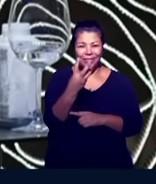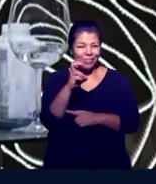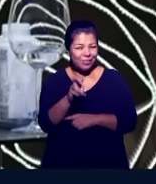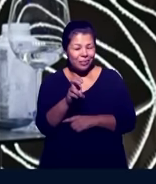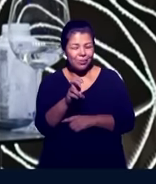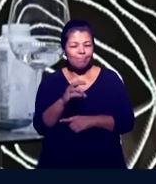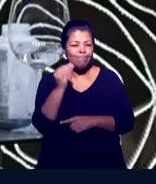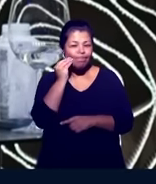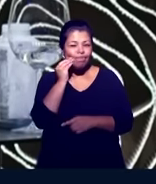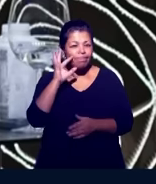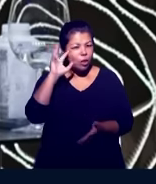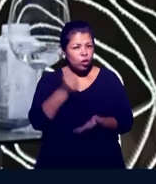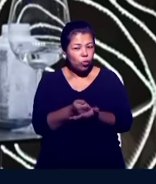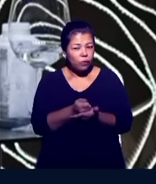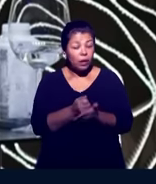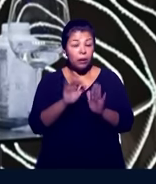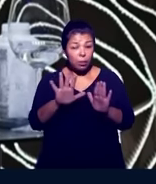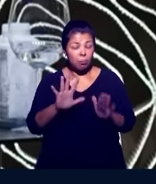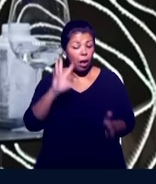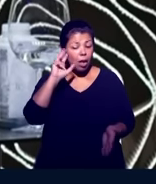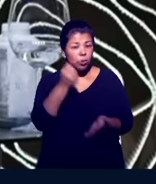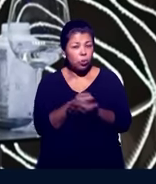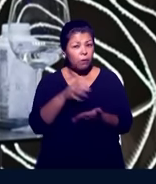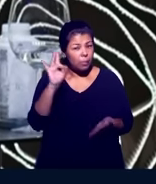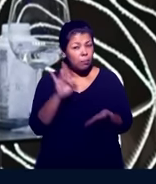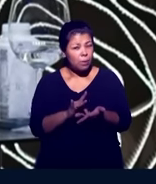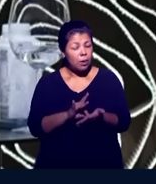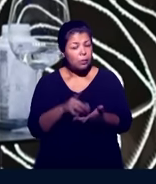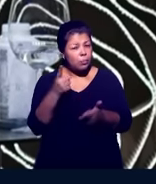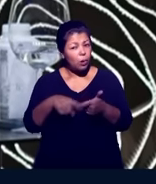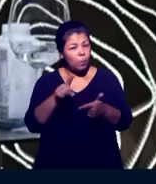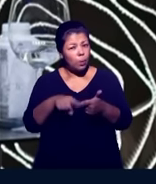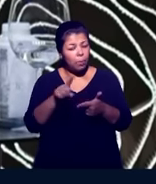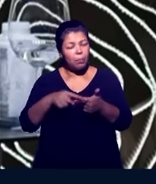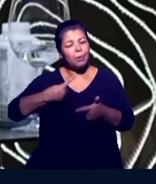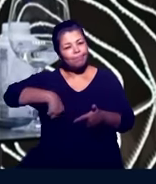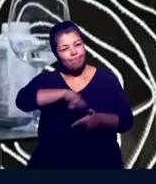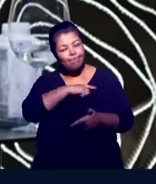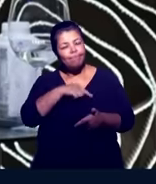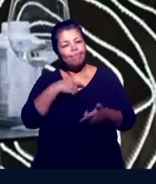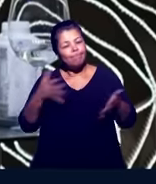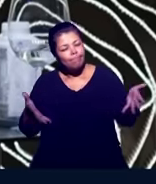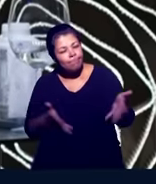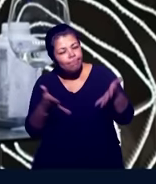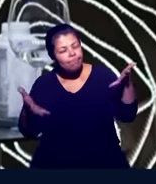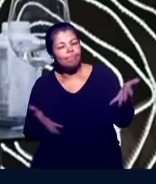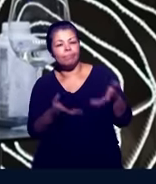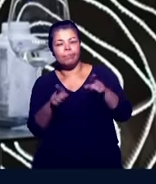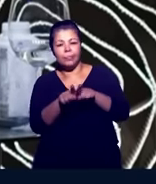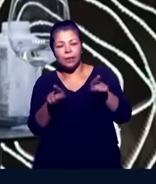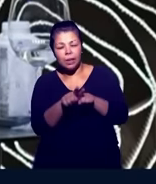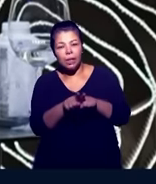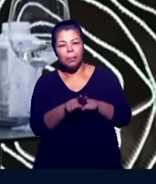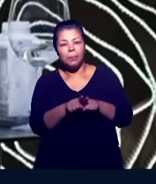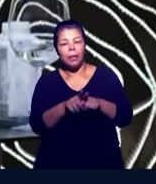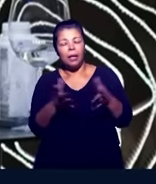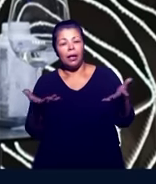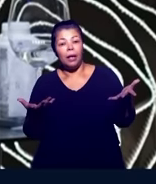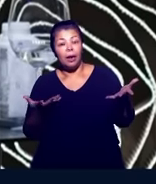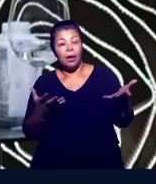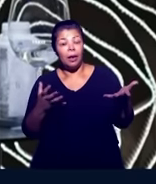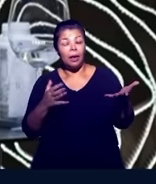problema e nós estamos tentando sensibilizar Câmara Senado de que é importante nós